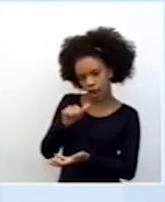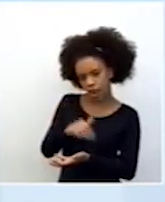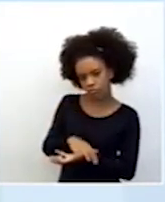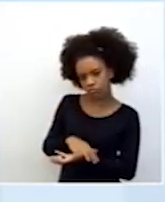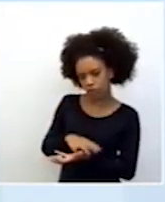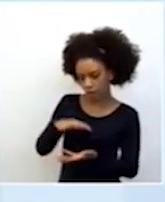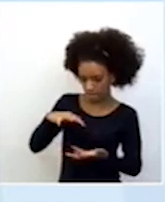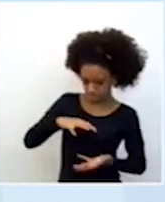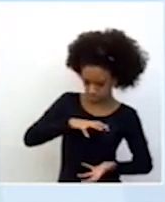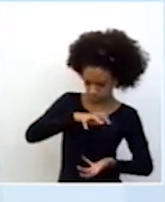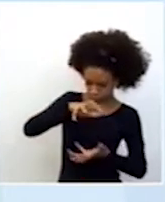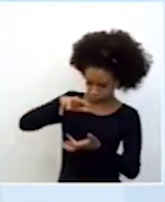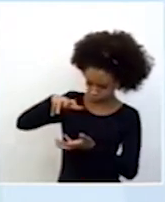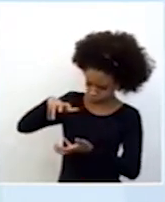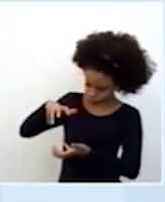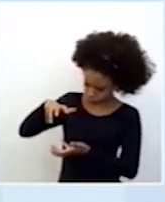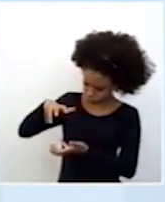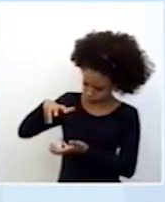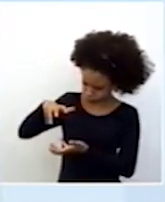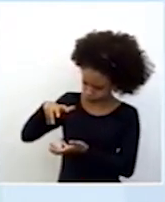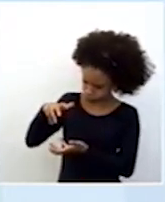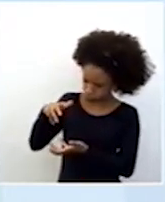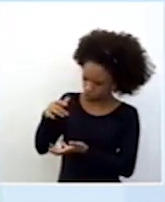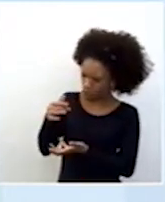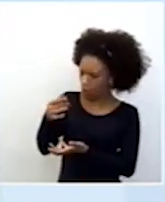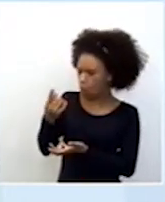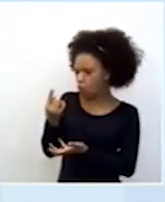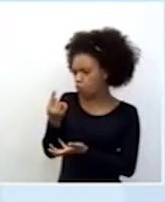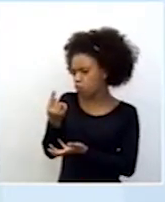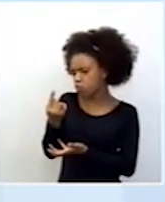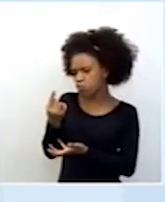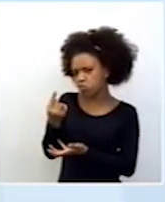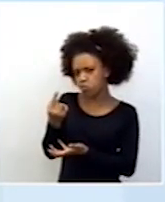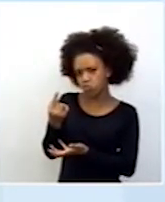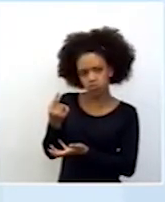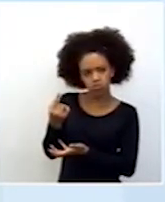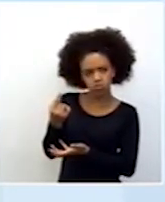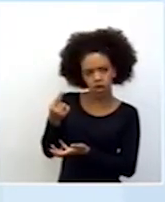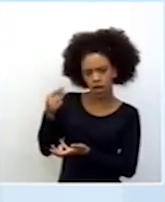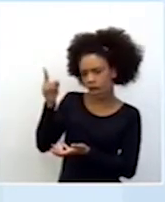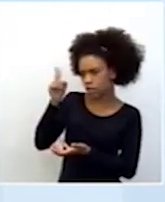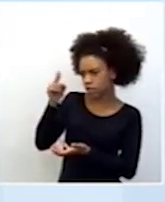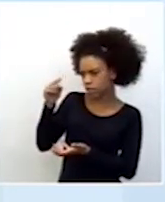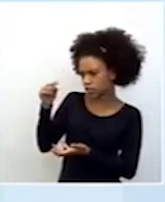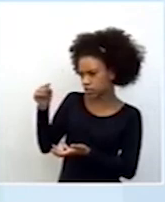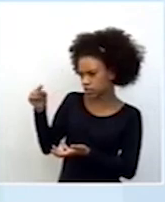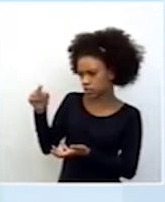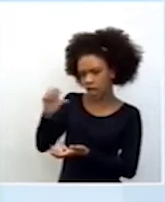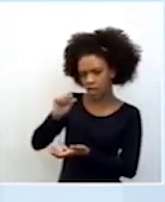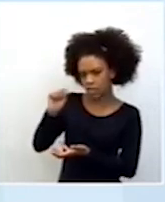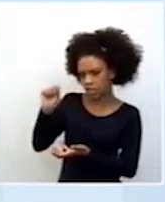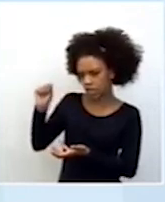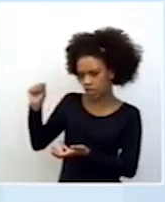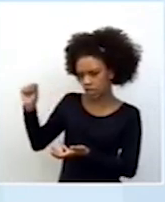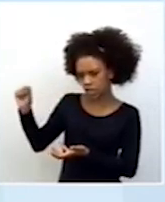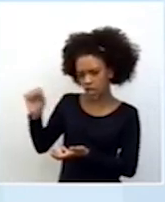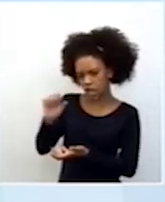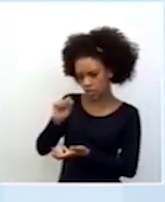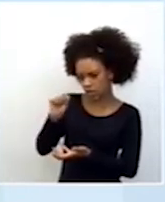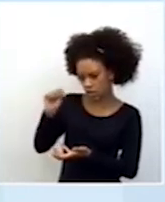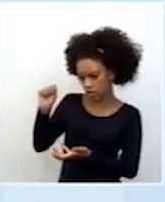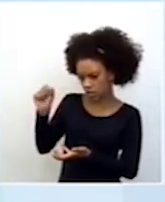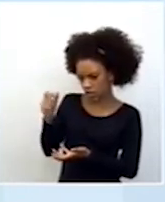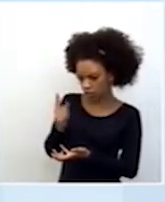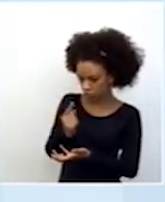bem redondona, bem grande na mão dele, com um pavio assim cheio de S, vários S. Pavio aceso.